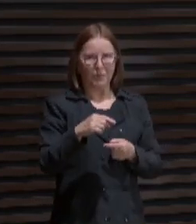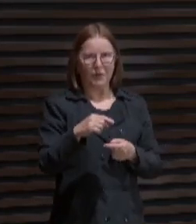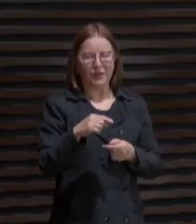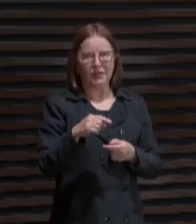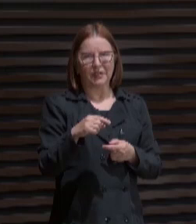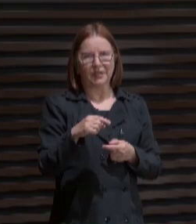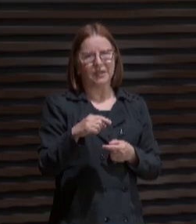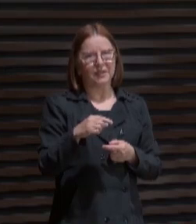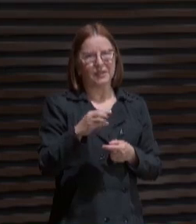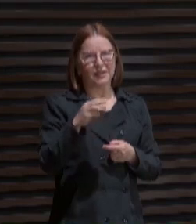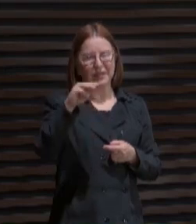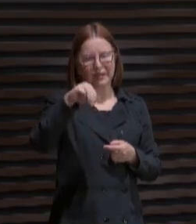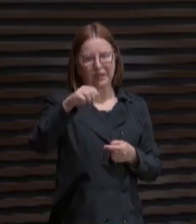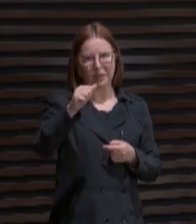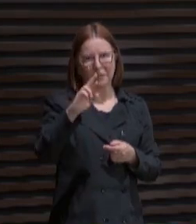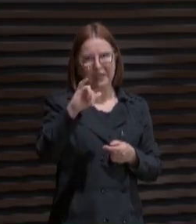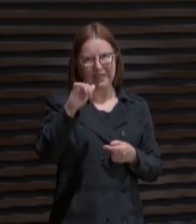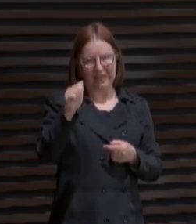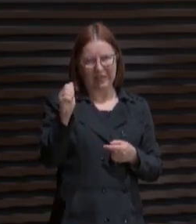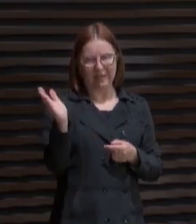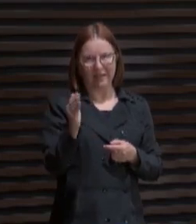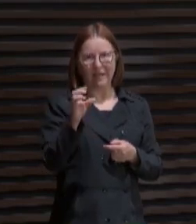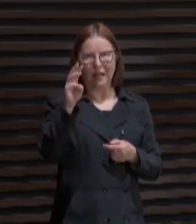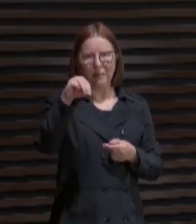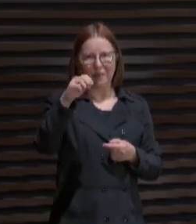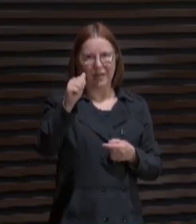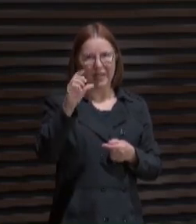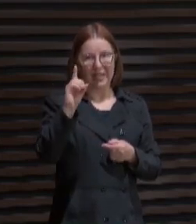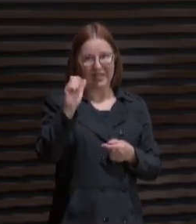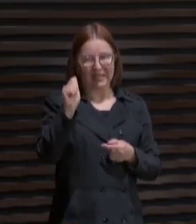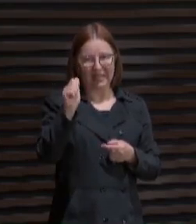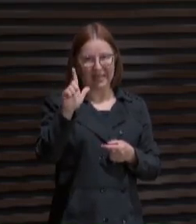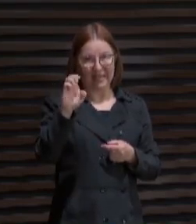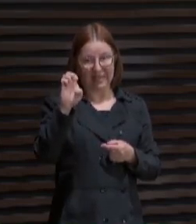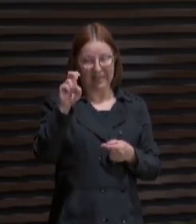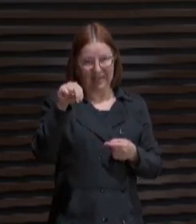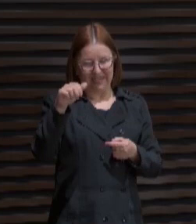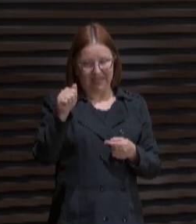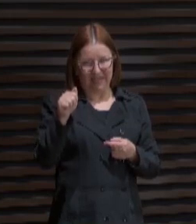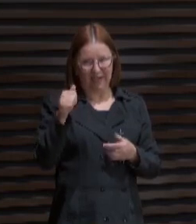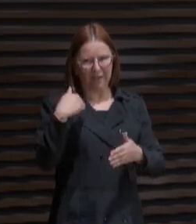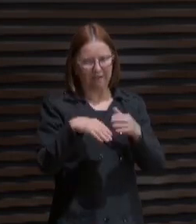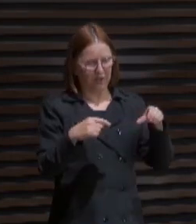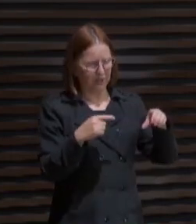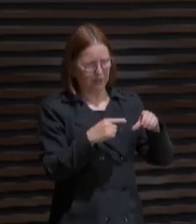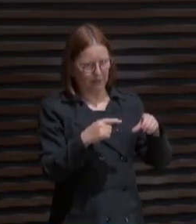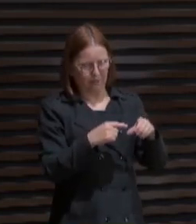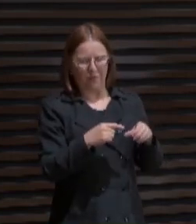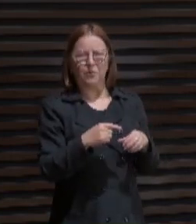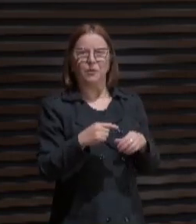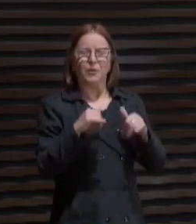estão trancados na casa, 2 dos discípulos deixam Jerusalém e caminham